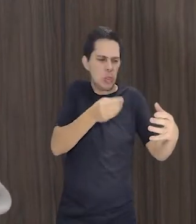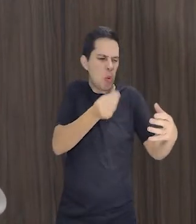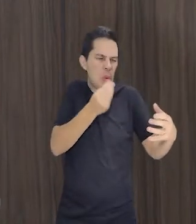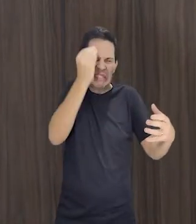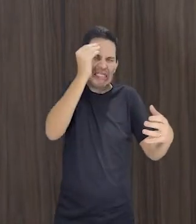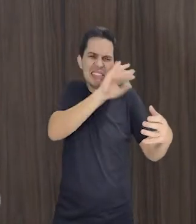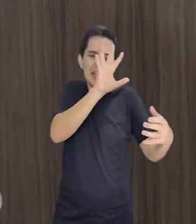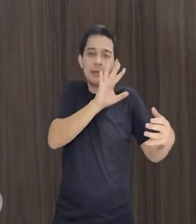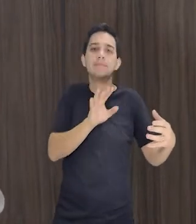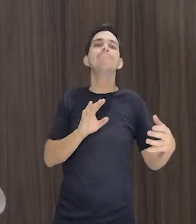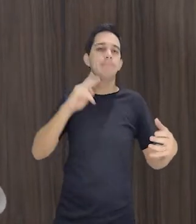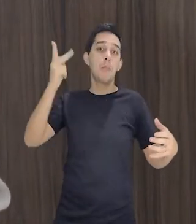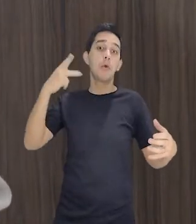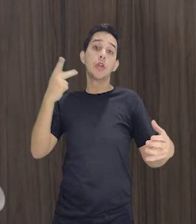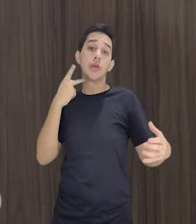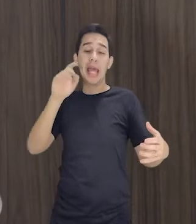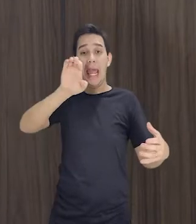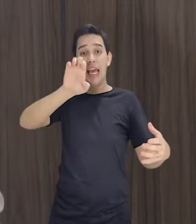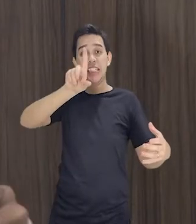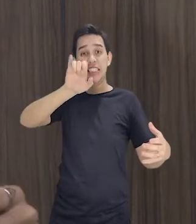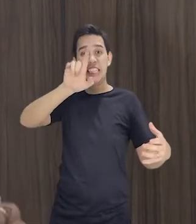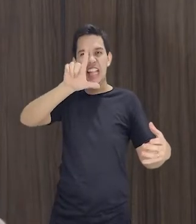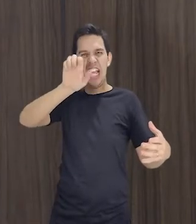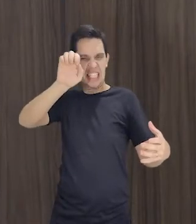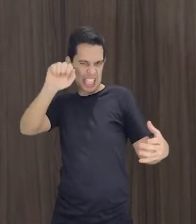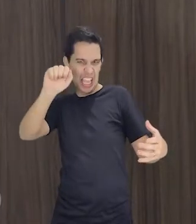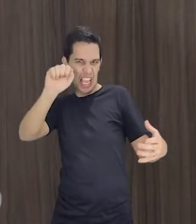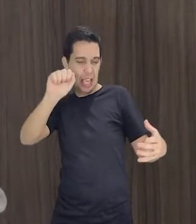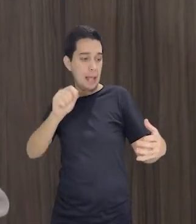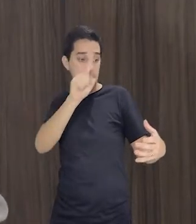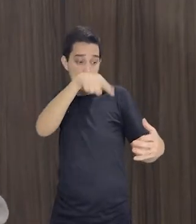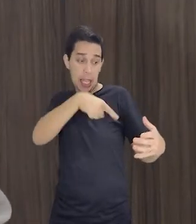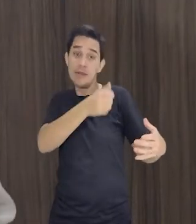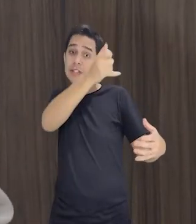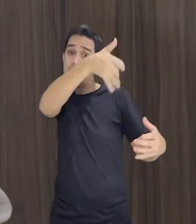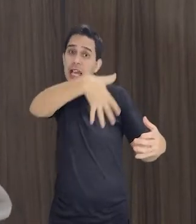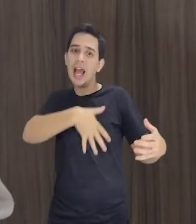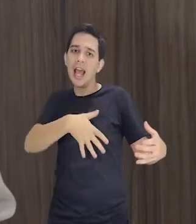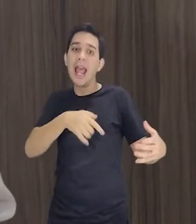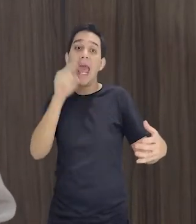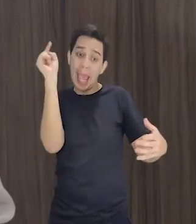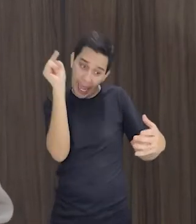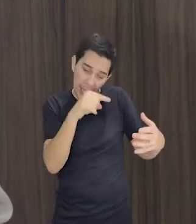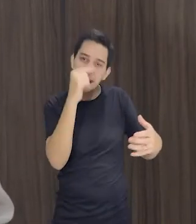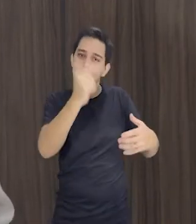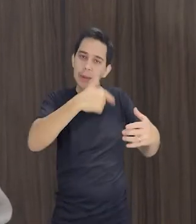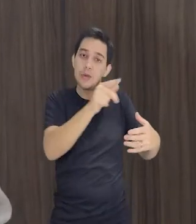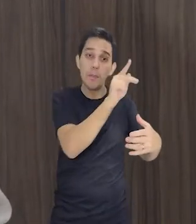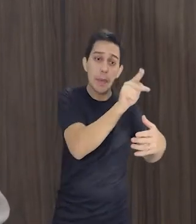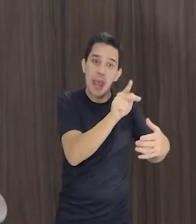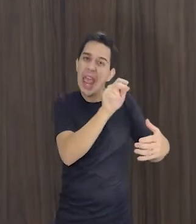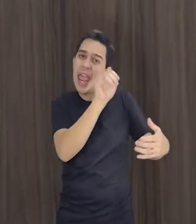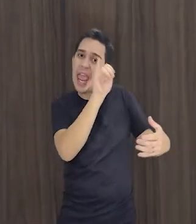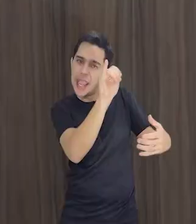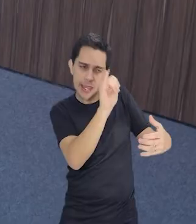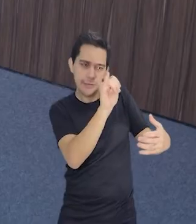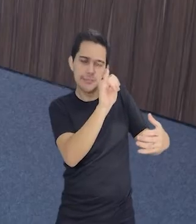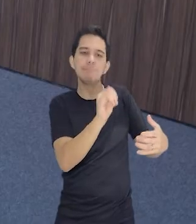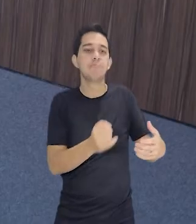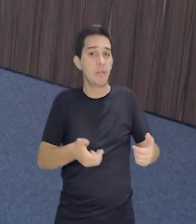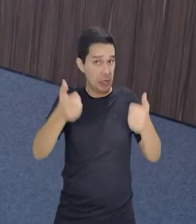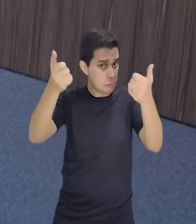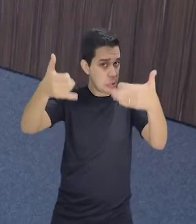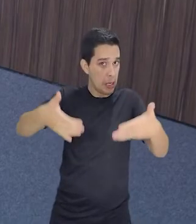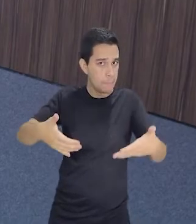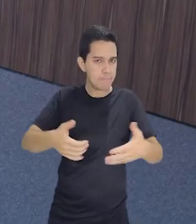Justiça, Edileia Cesário, ela que é a Subprocuradora-Geral de Justiça de Planejamento e Políticas Institucionais.